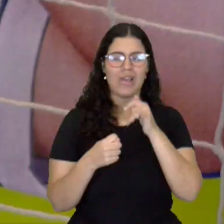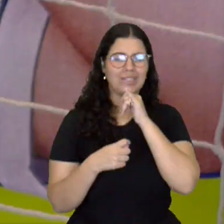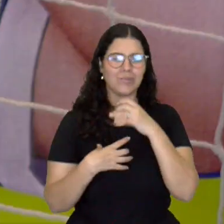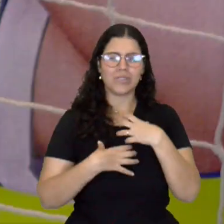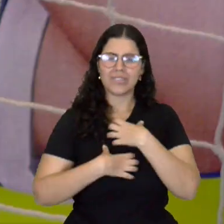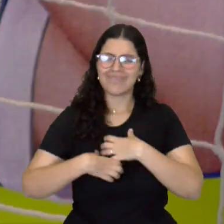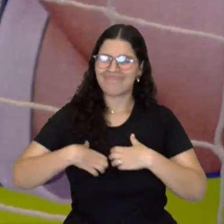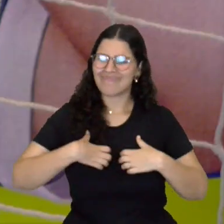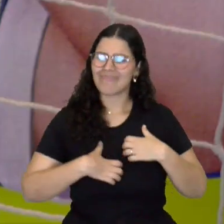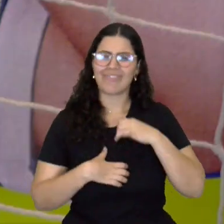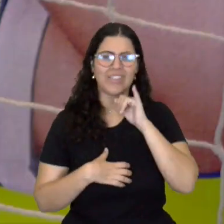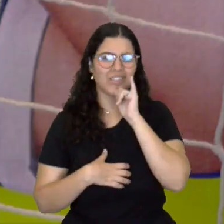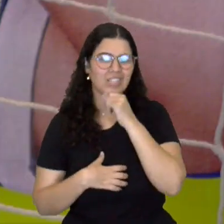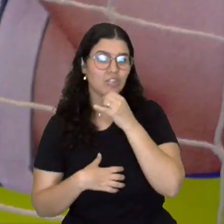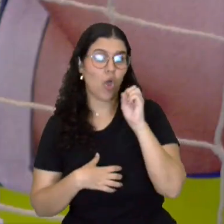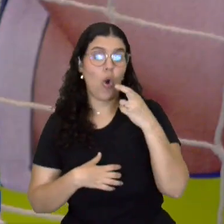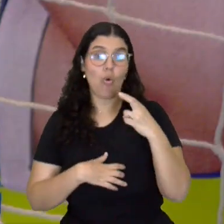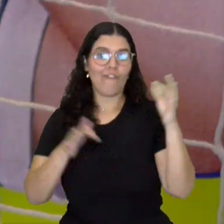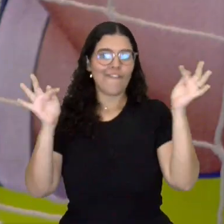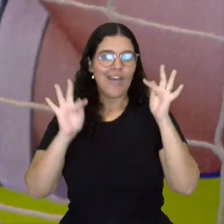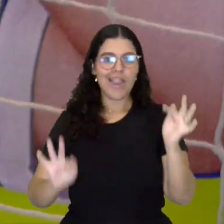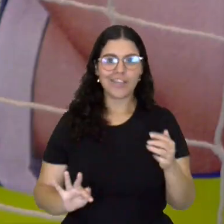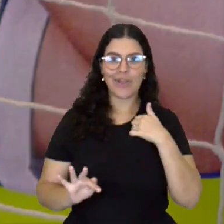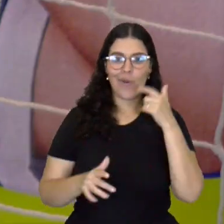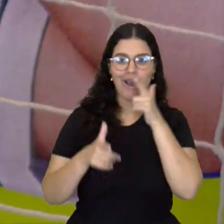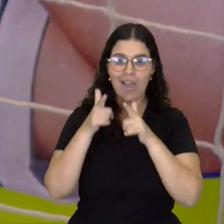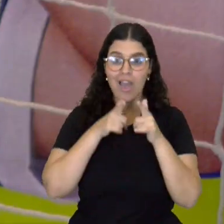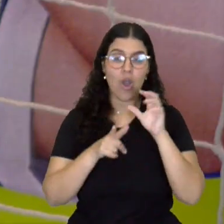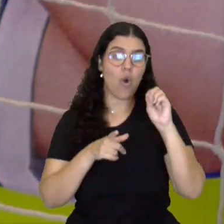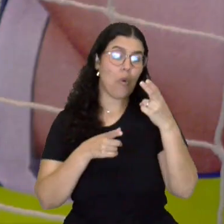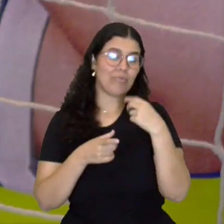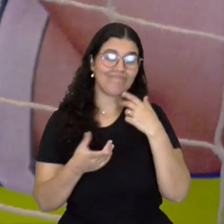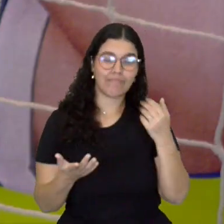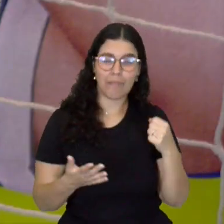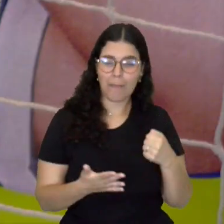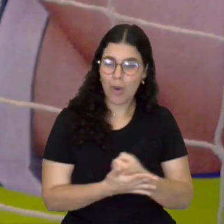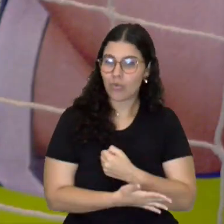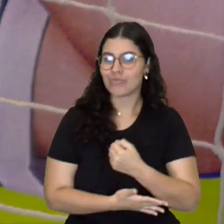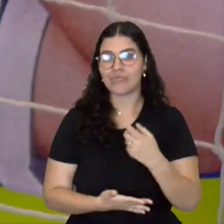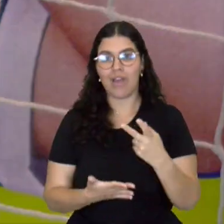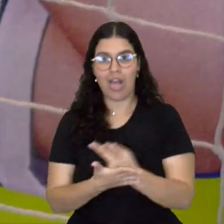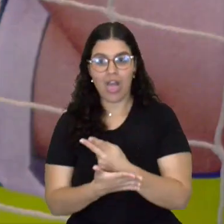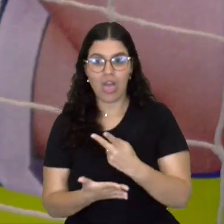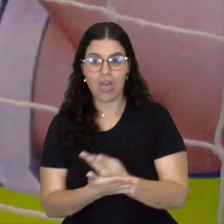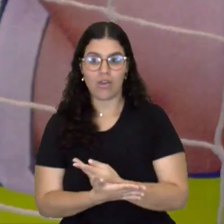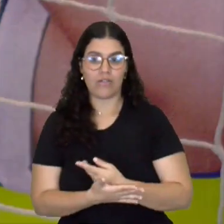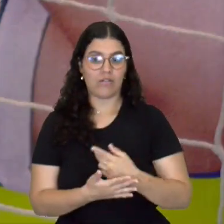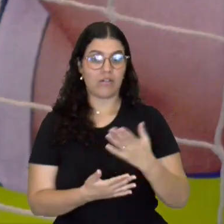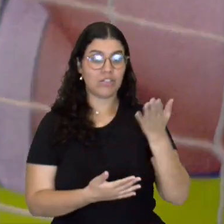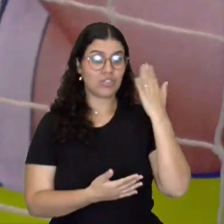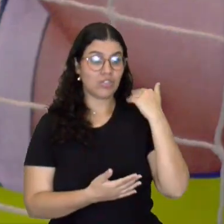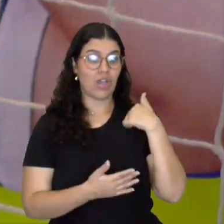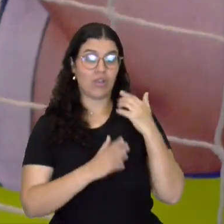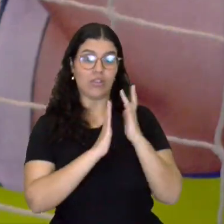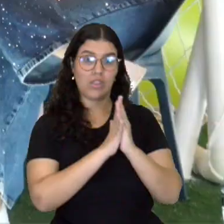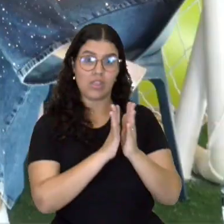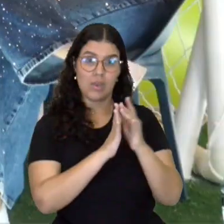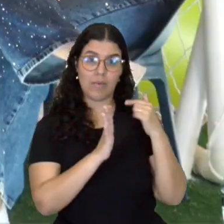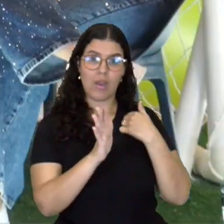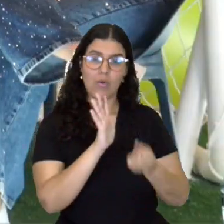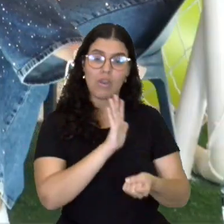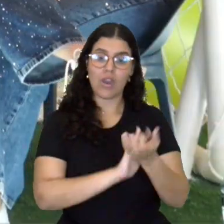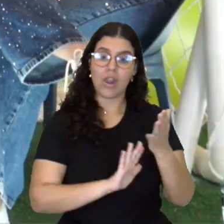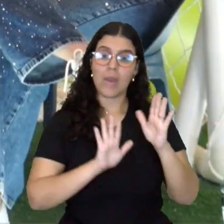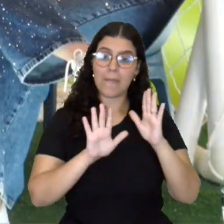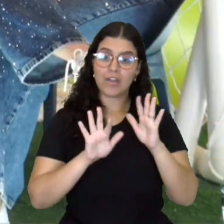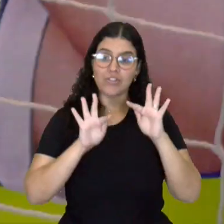A gente aprende muito no erro. Uma vez eu fiz uma dinâmica com os alunos que o final era dar errado, para ver como eles lidavam com o erro.